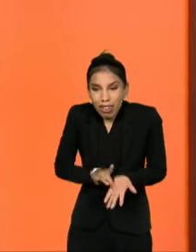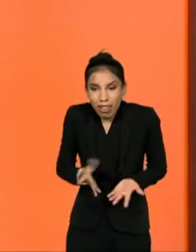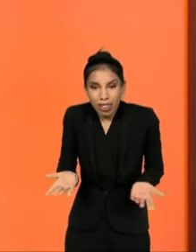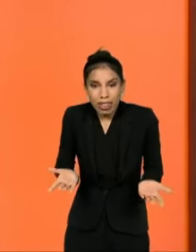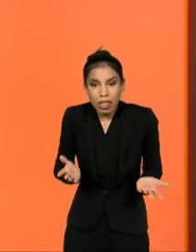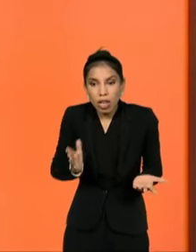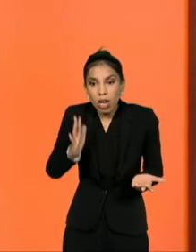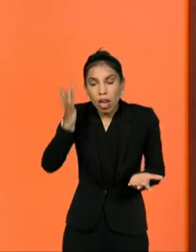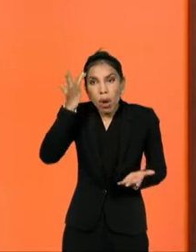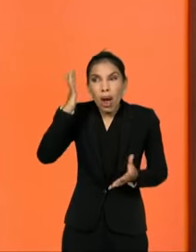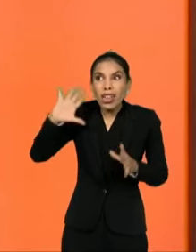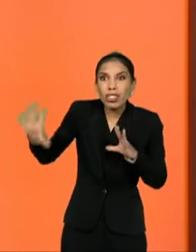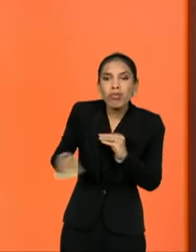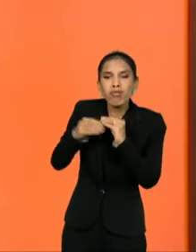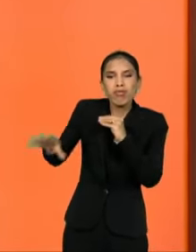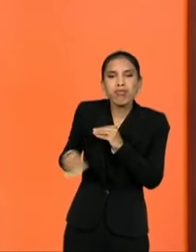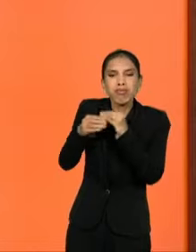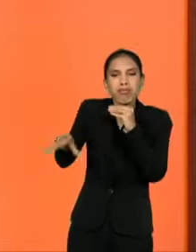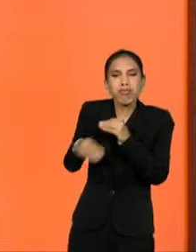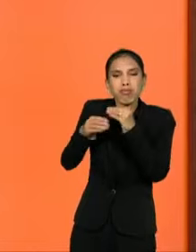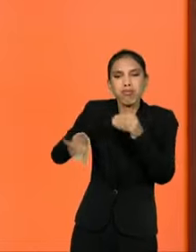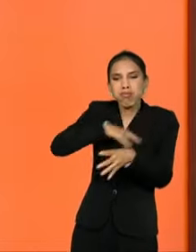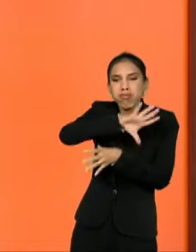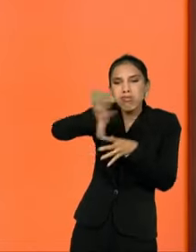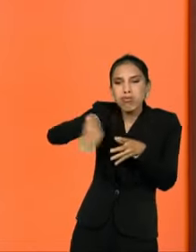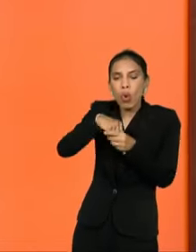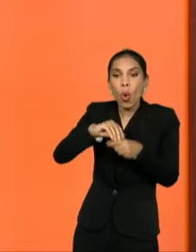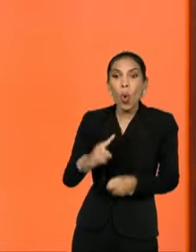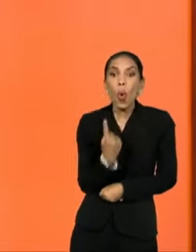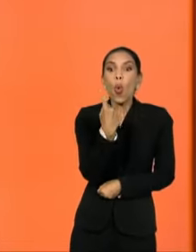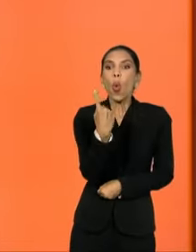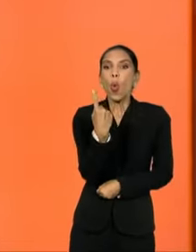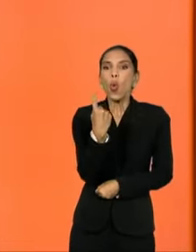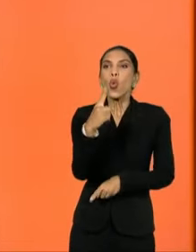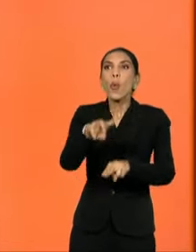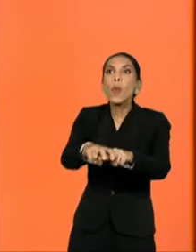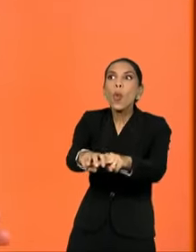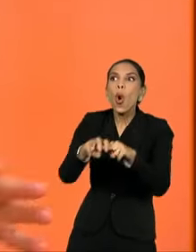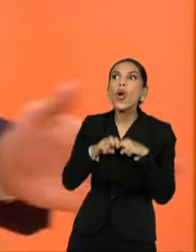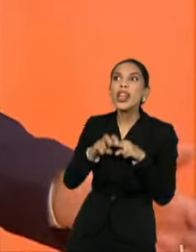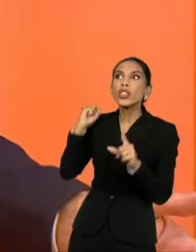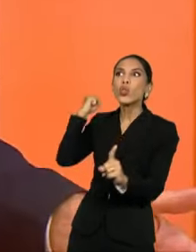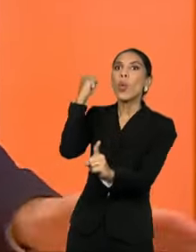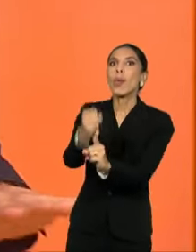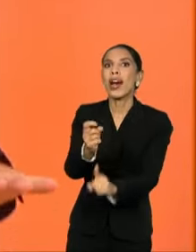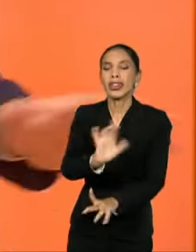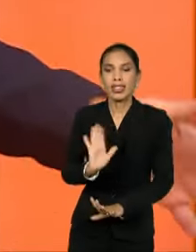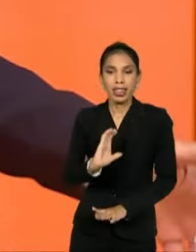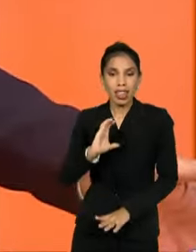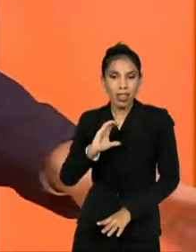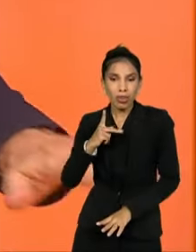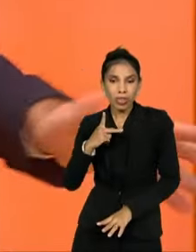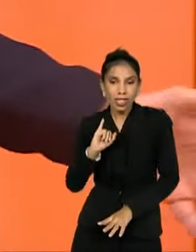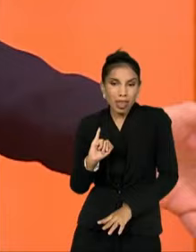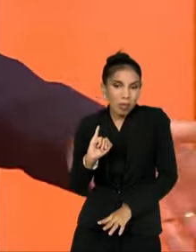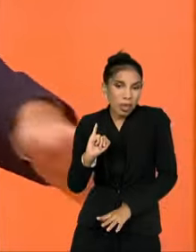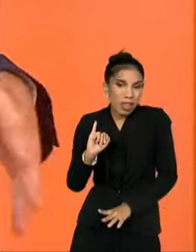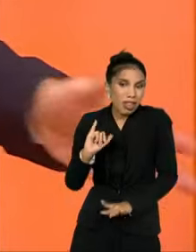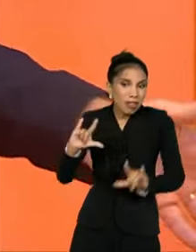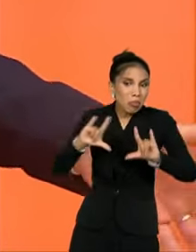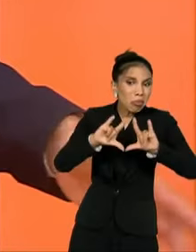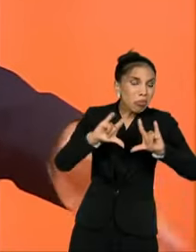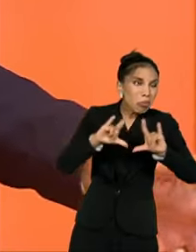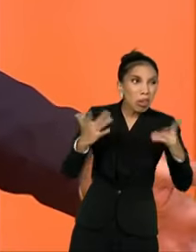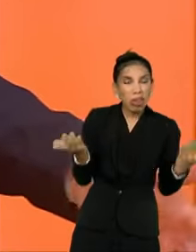é um combo. Eu acho que tem um conjunto, acho que não tem uma única razão, né? Acho que eu, por exemplo, fiz a CPI das milícias, os caras